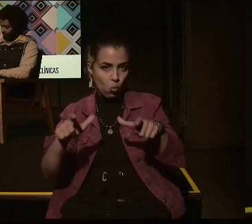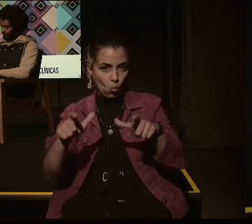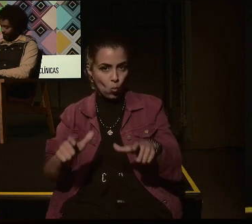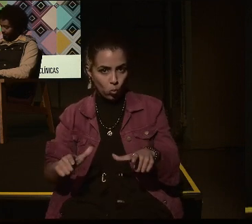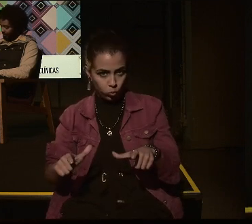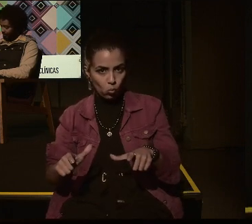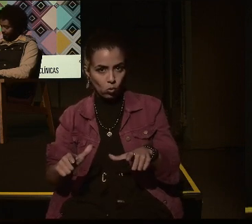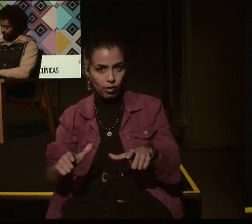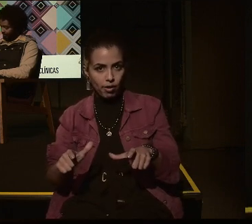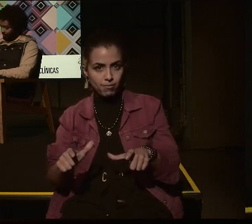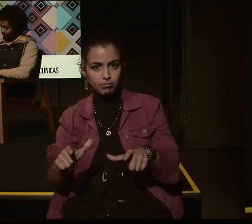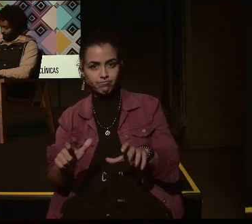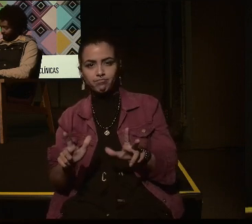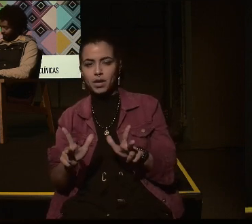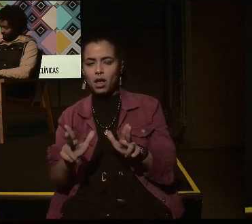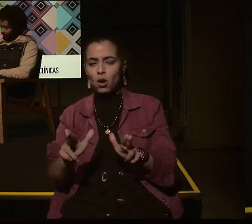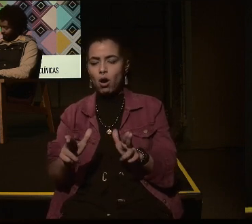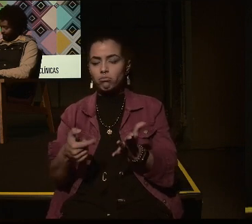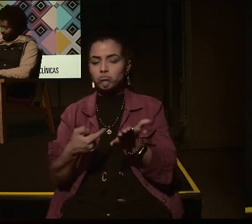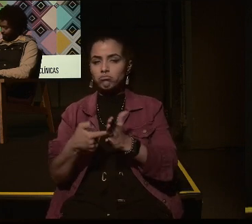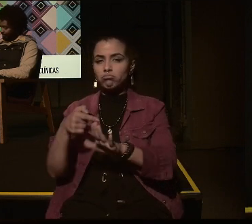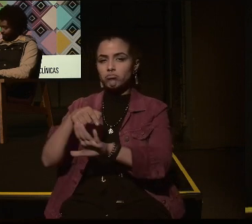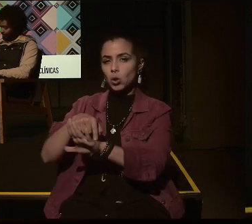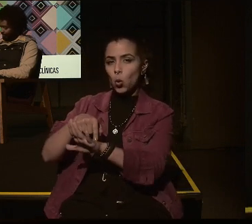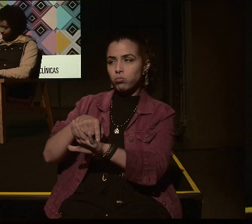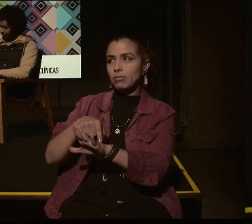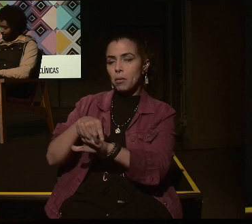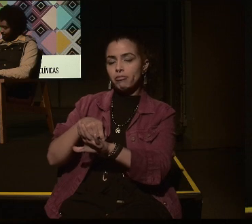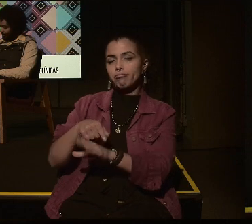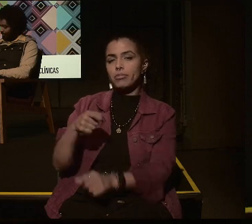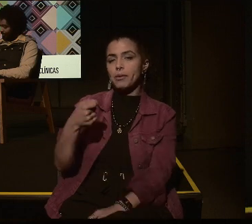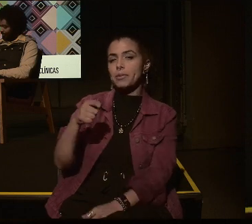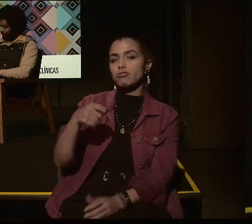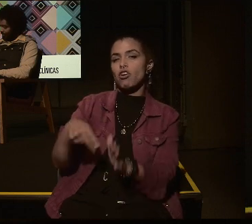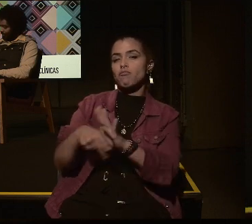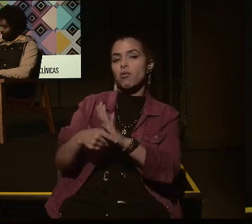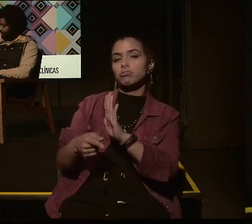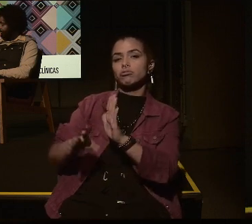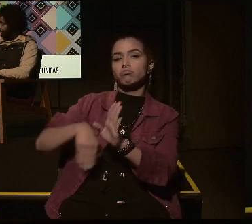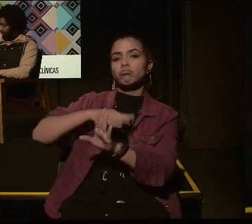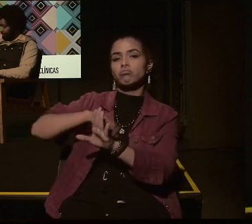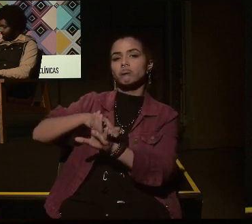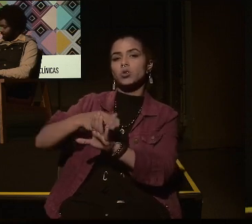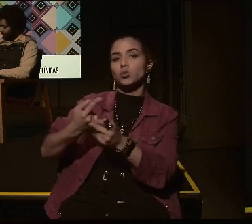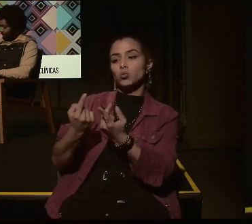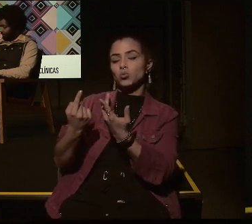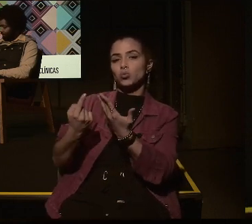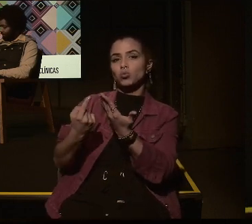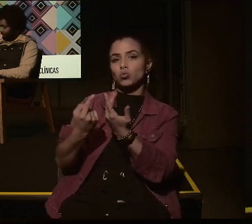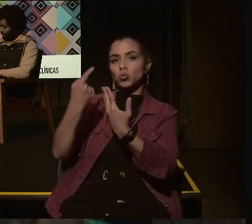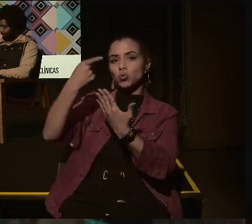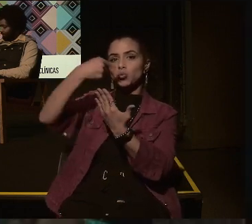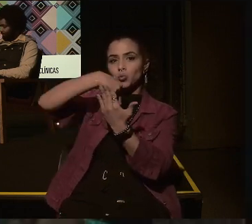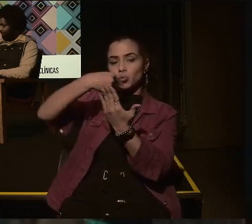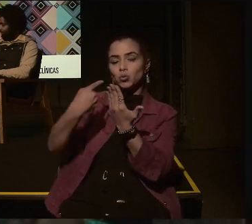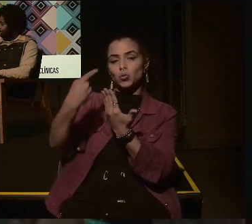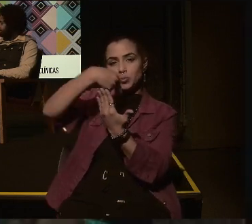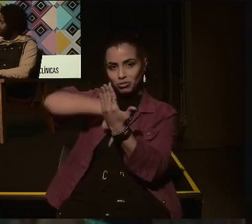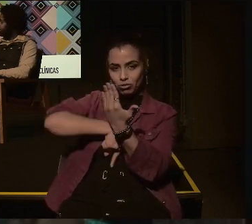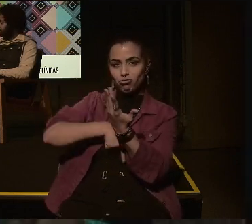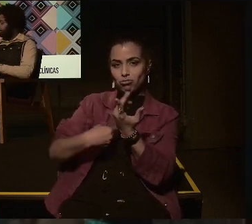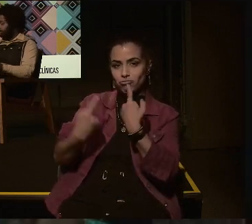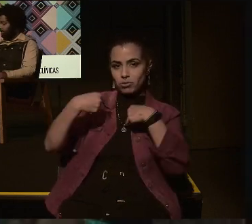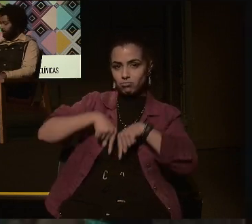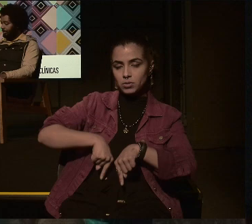numa chave amplamente subjetiva, que vai deslocando o território a uma